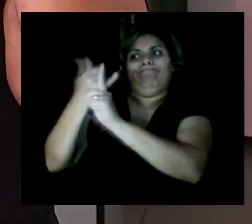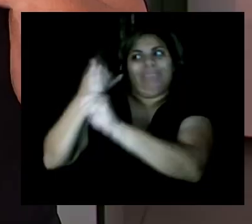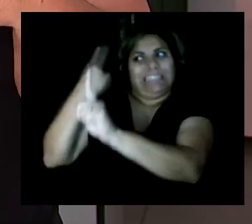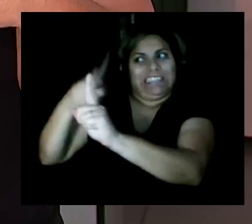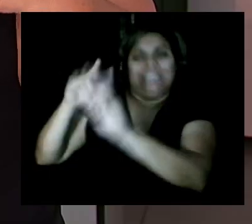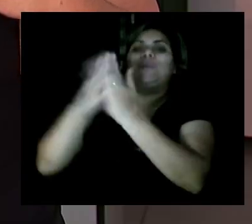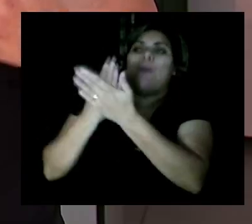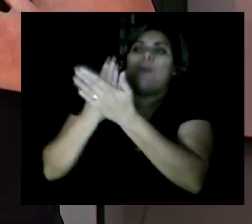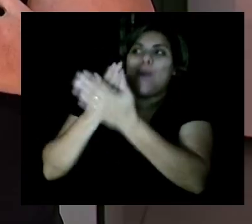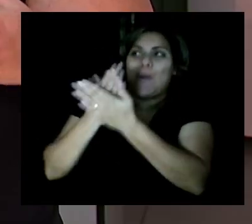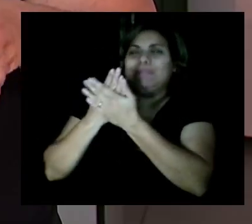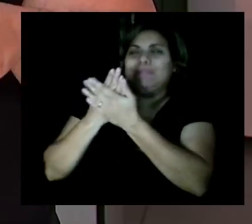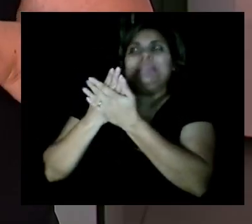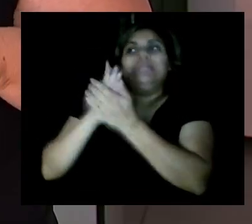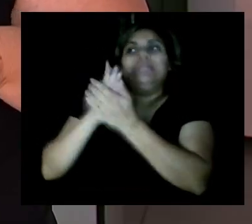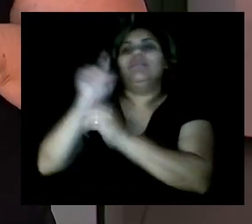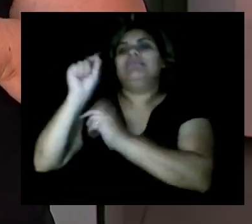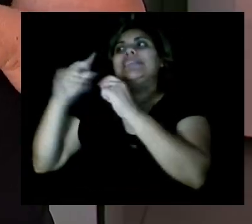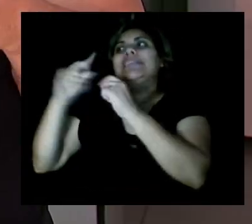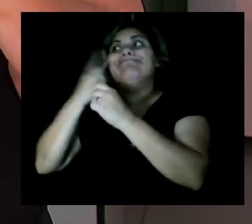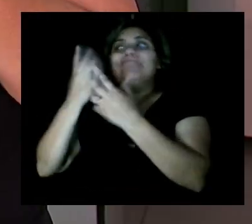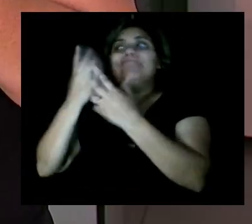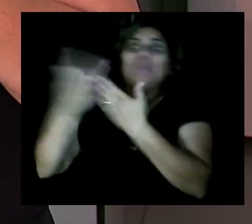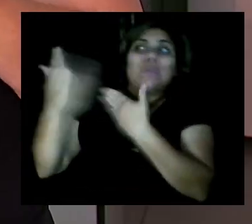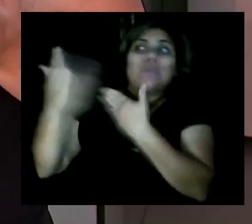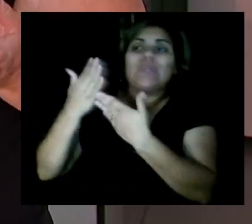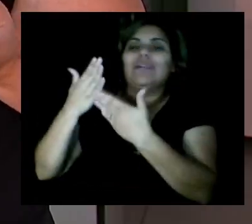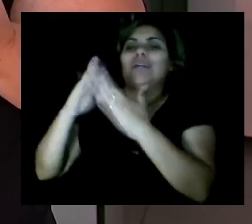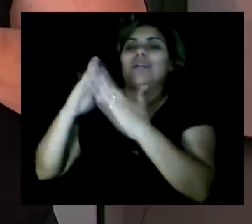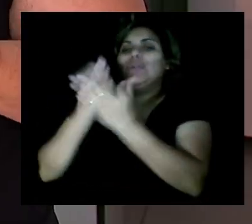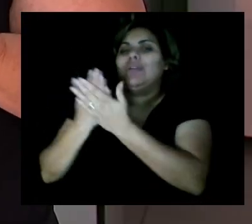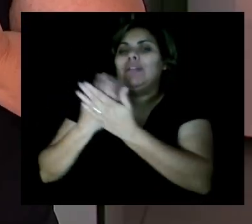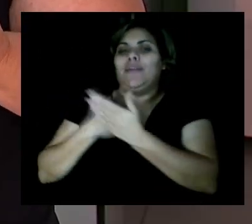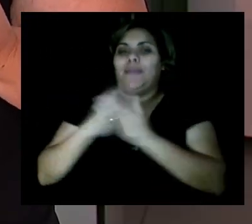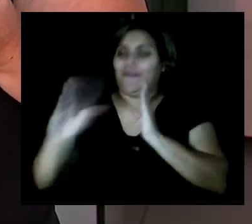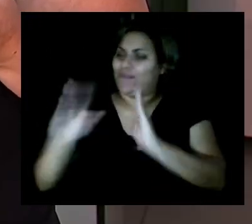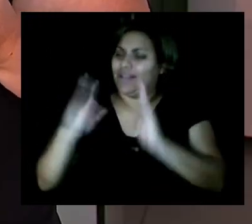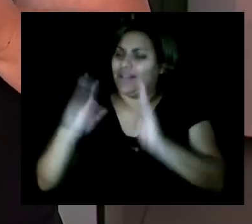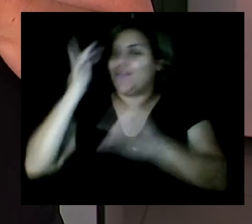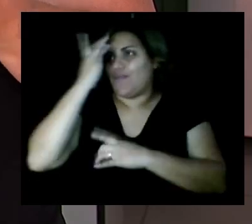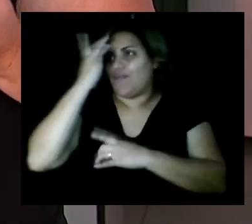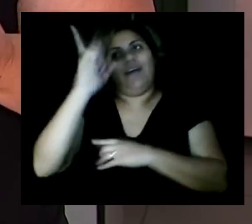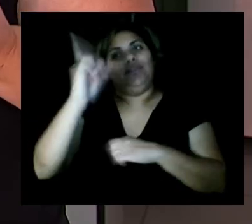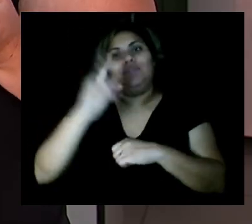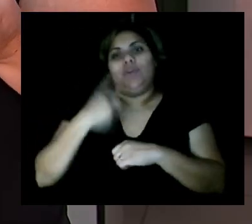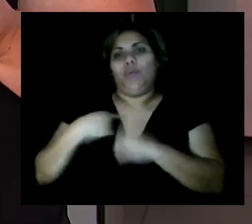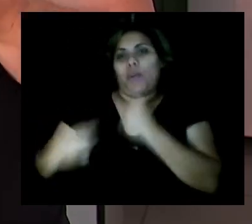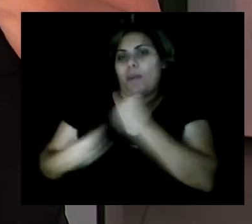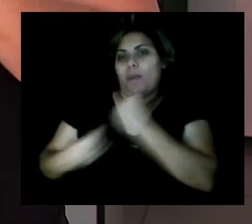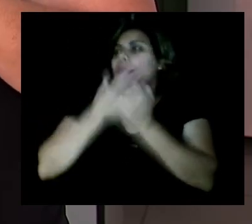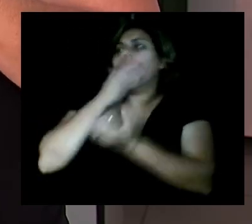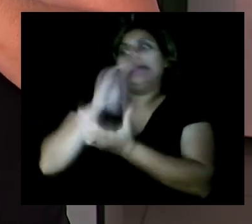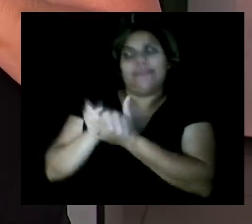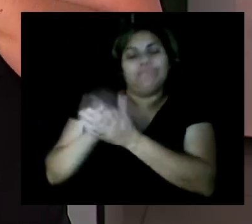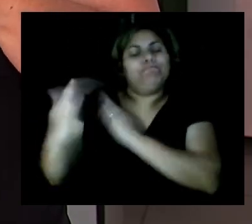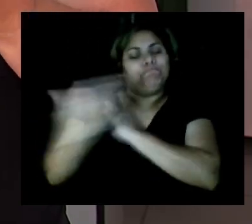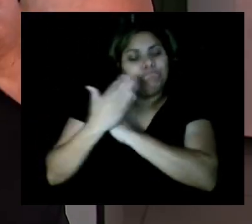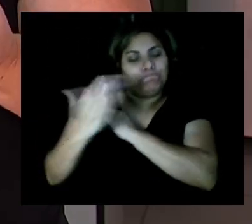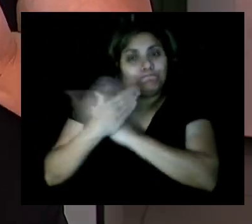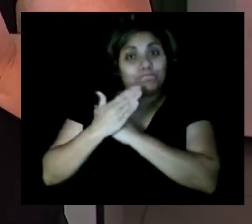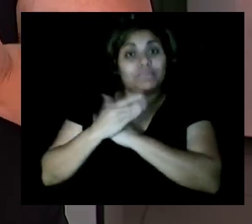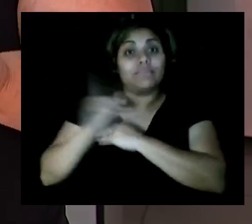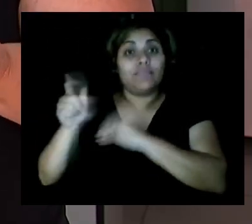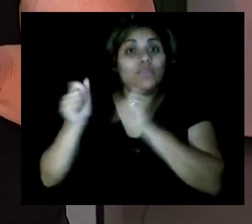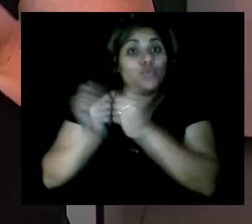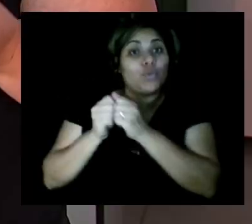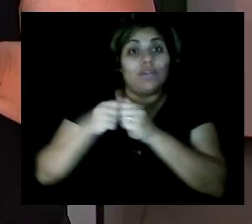sabe? Então, assim, é uma fase, não é fácil. Igual eu falo, eu tenho o apoio, né, do meu marido. E junto, assim, ele trabalha, quando a gente